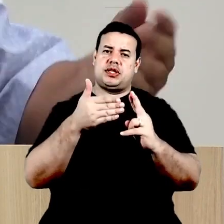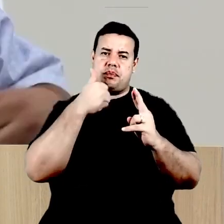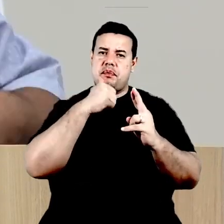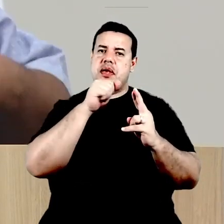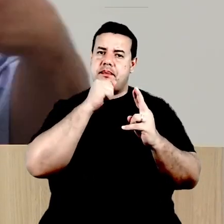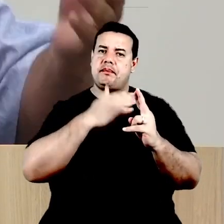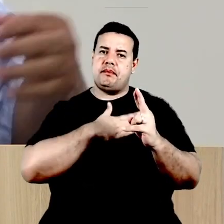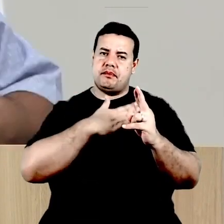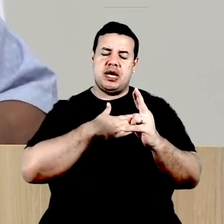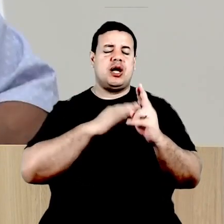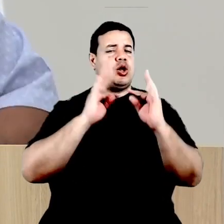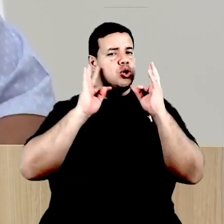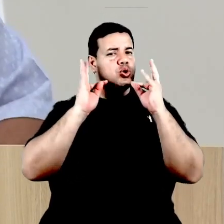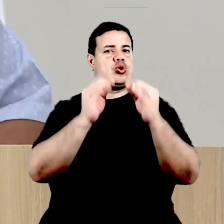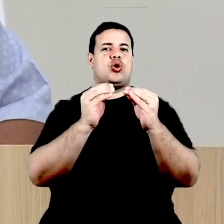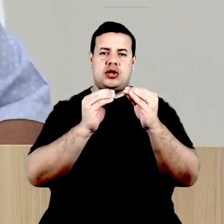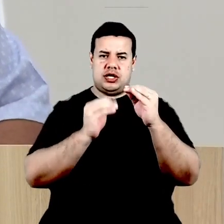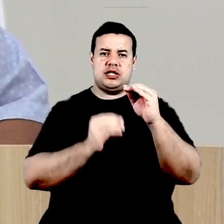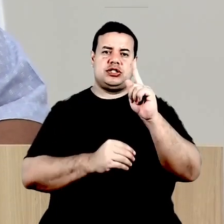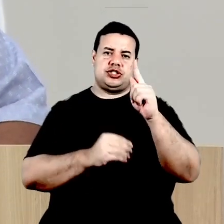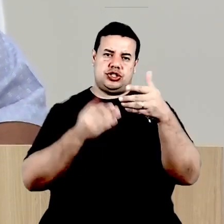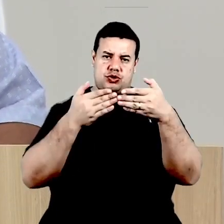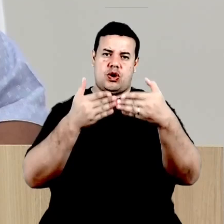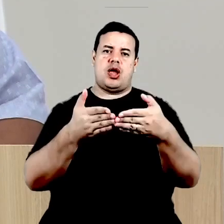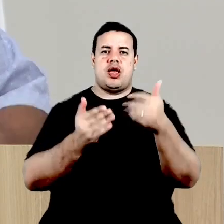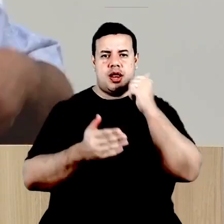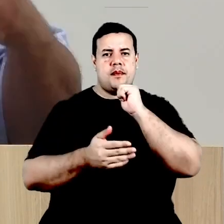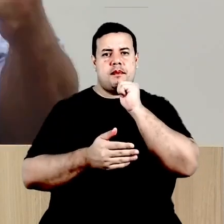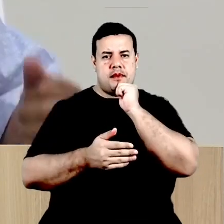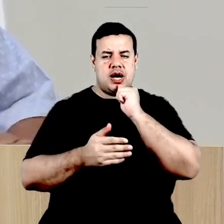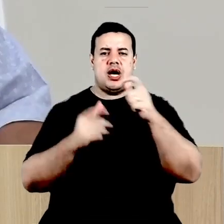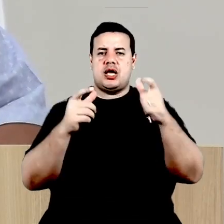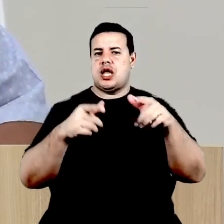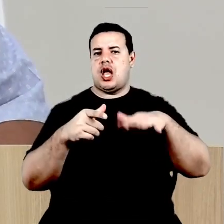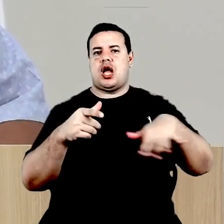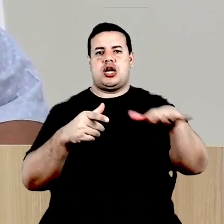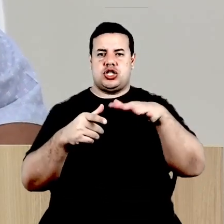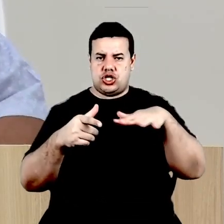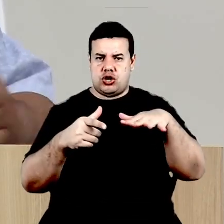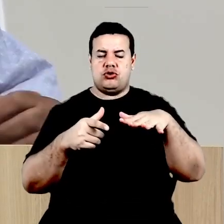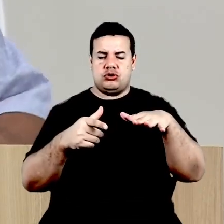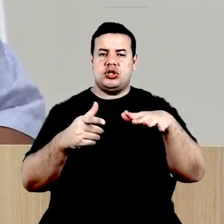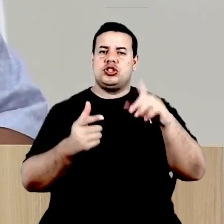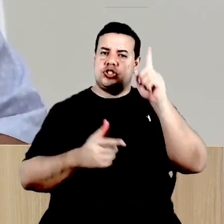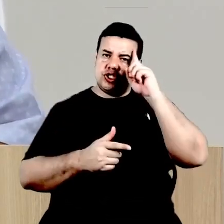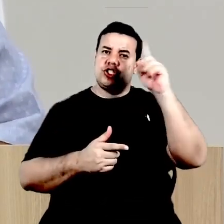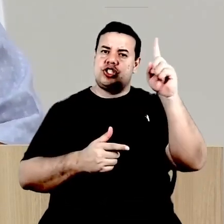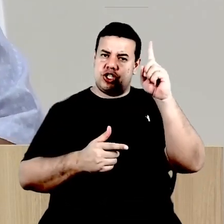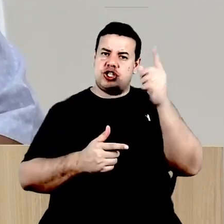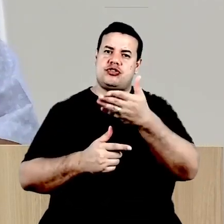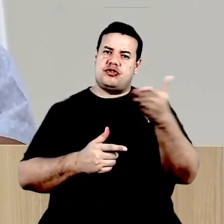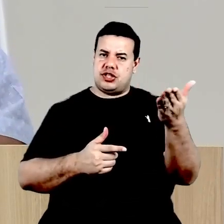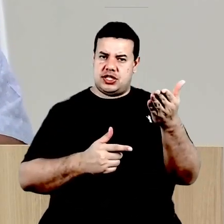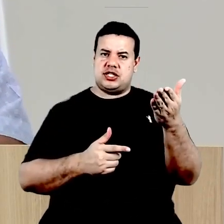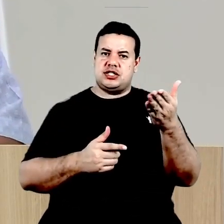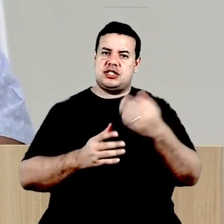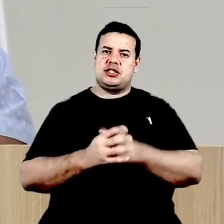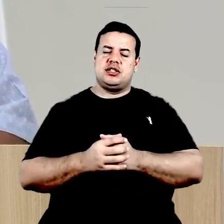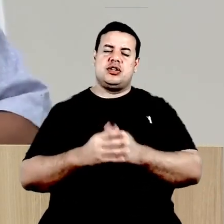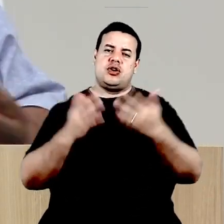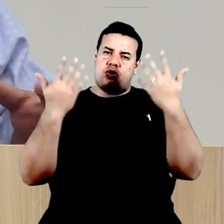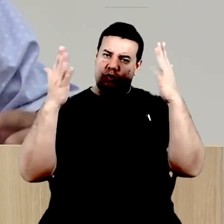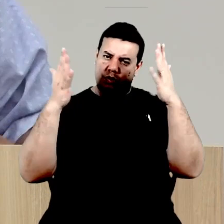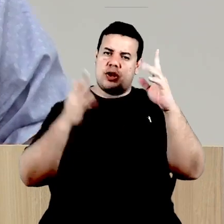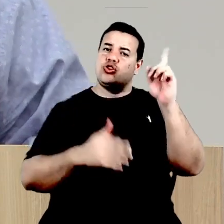de Guaíra de toda a nossa região que esse dia de vocês sejam comemorado todos os